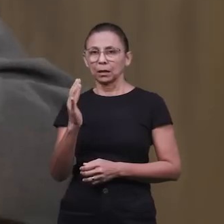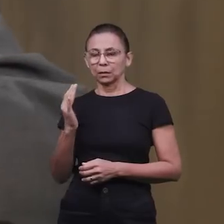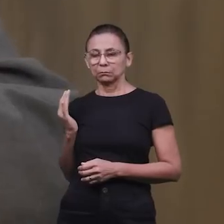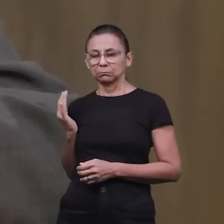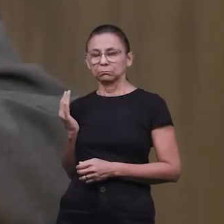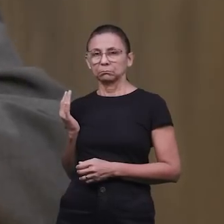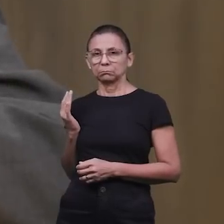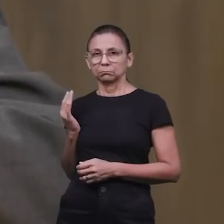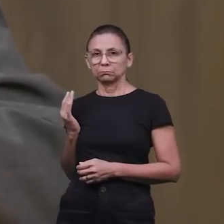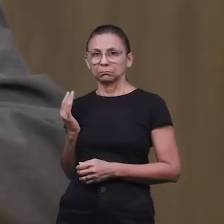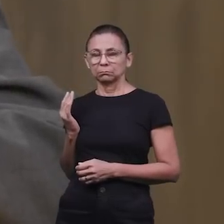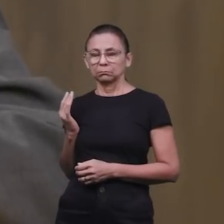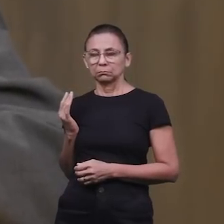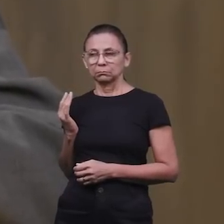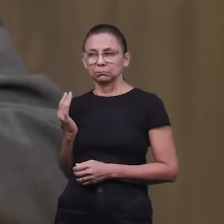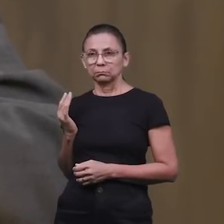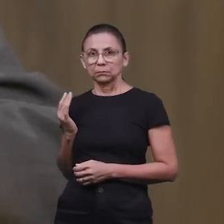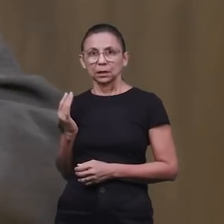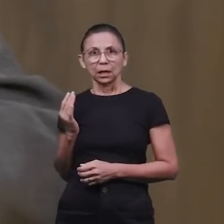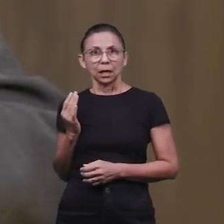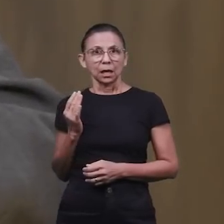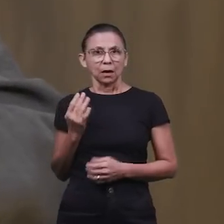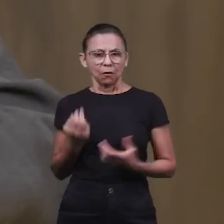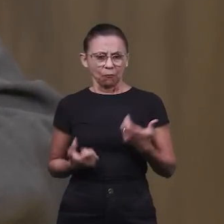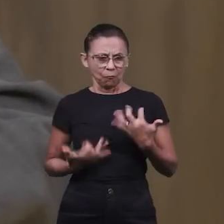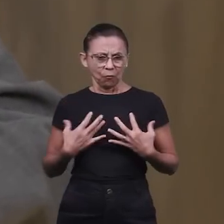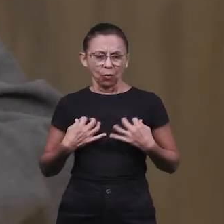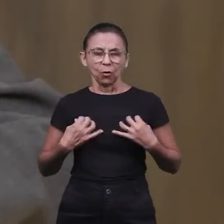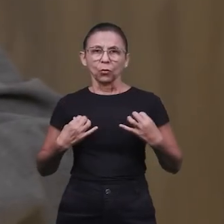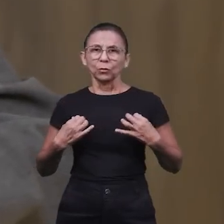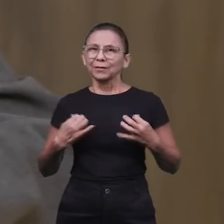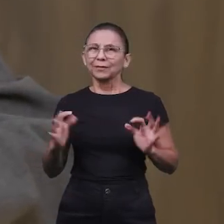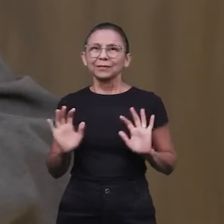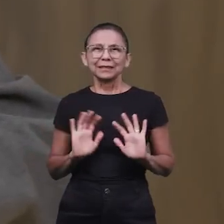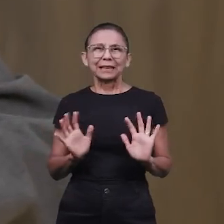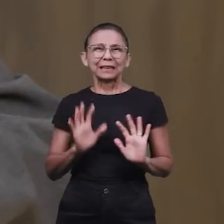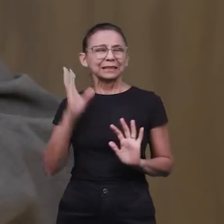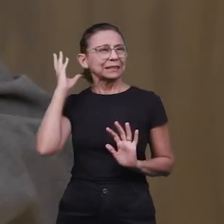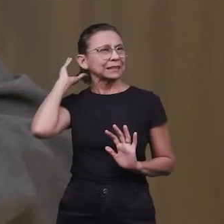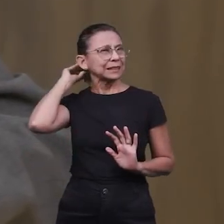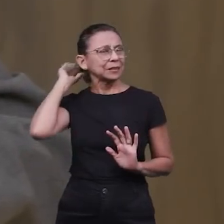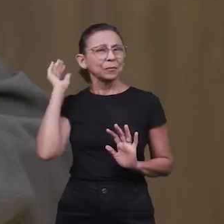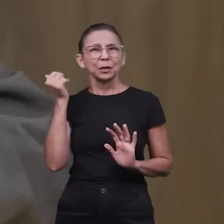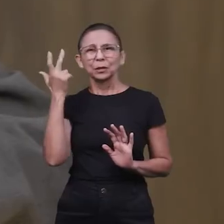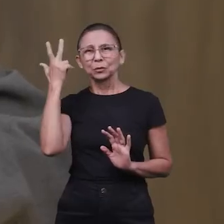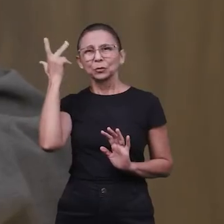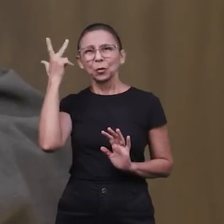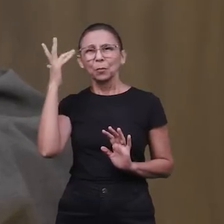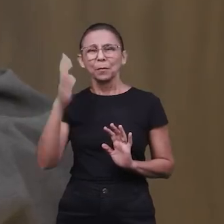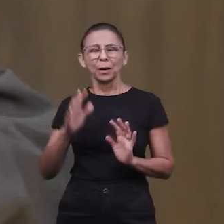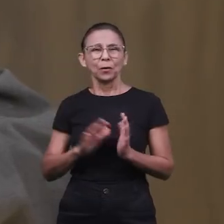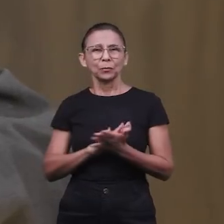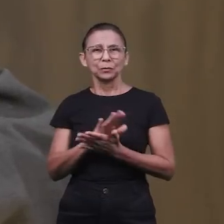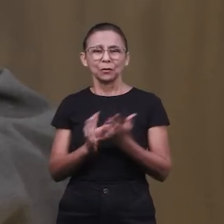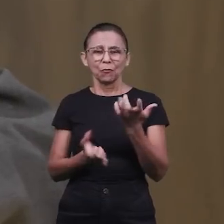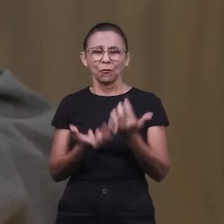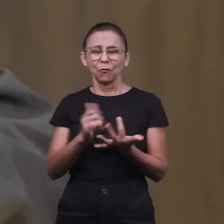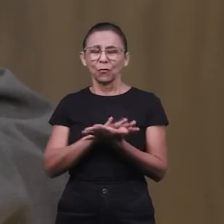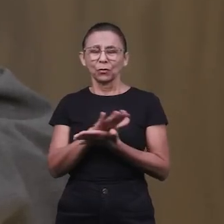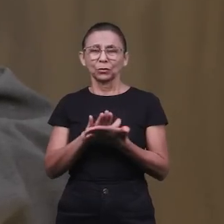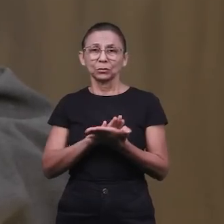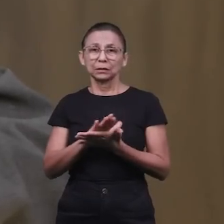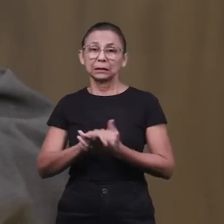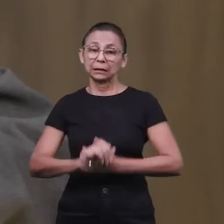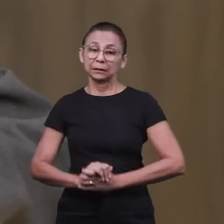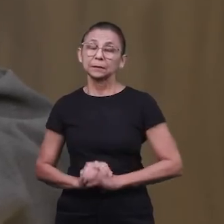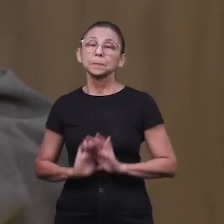dizendo que todos deviam honrar e adorar o Deus de Sadraque, Mesaque e